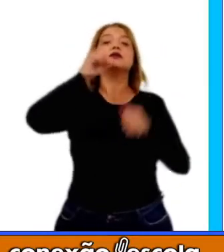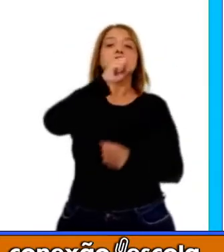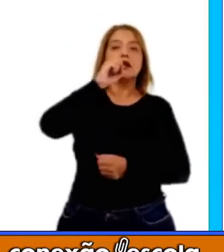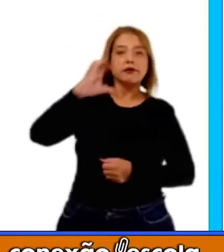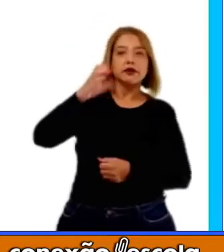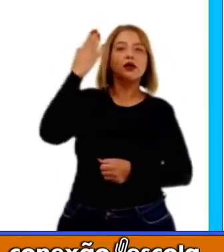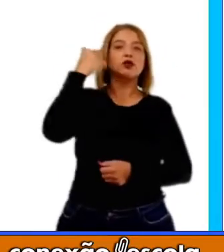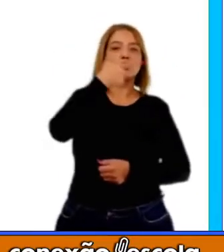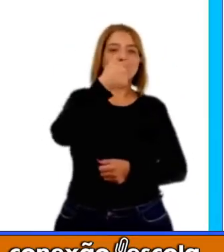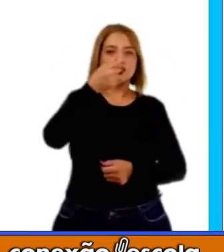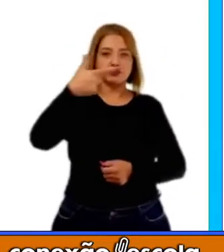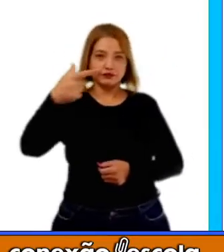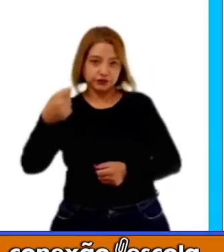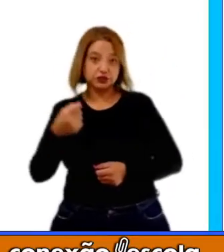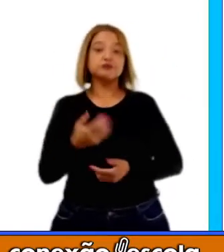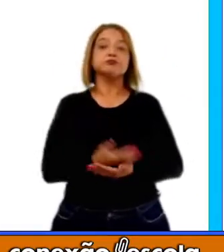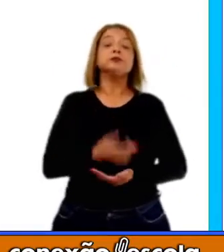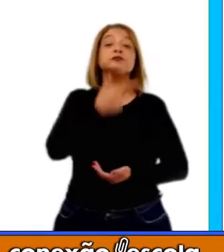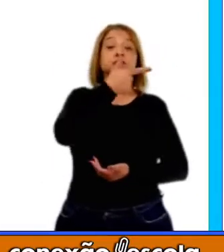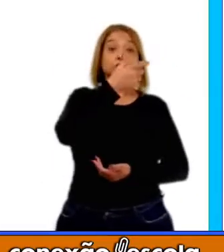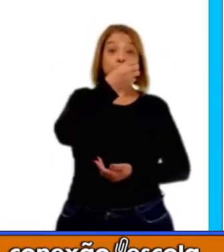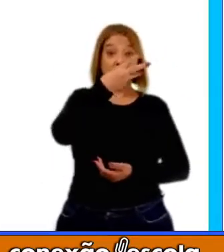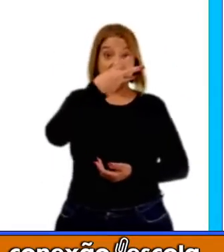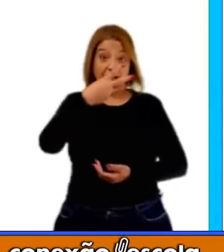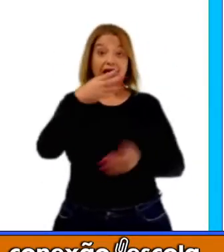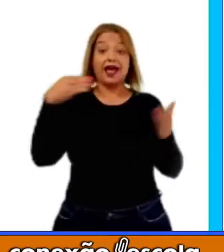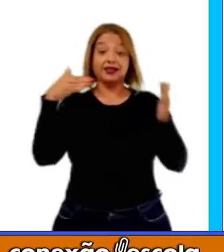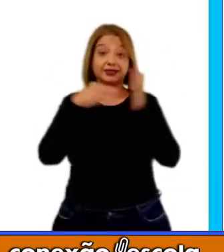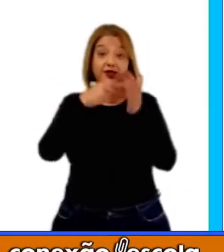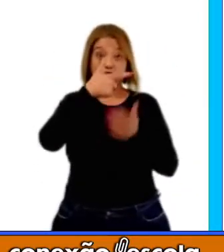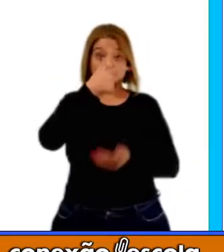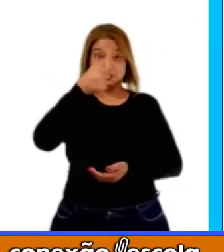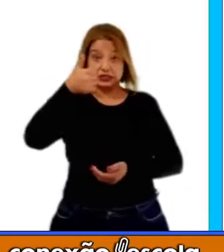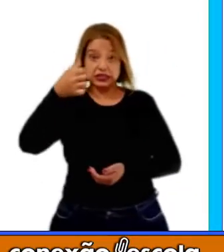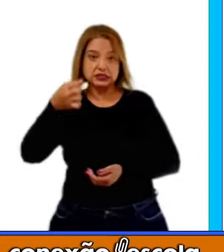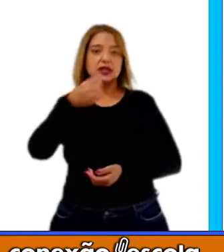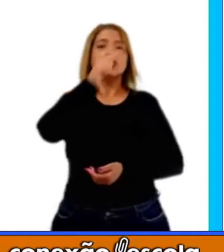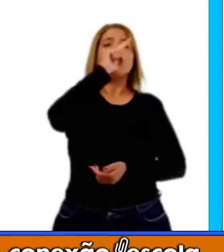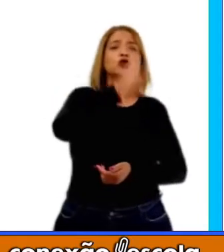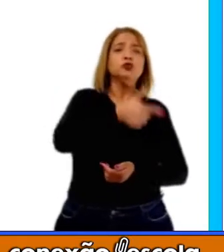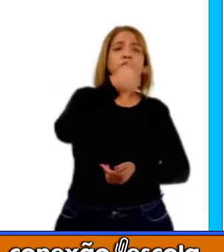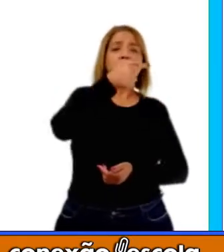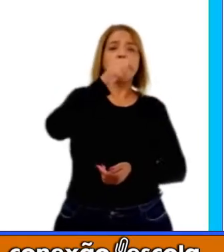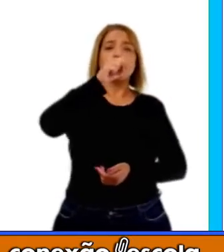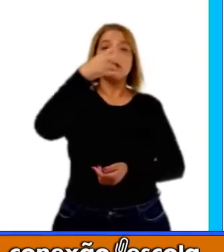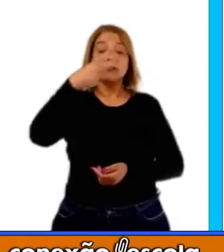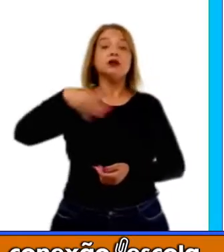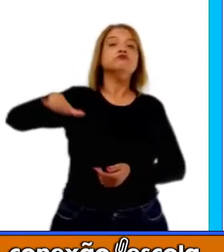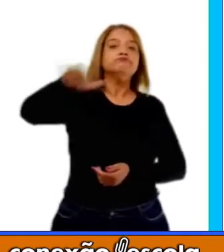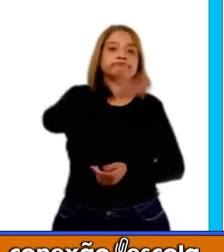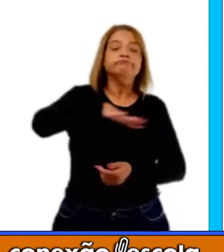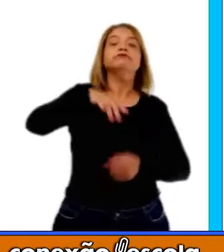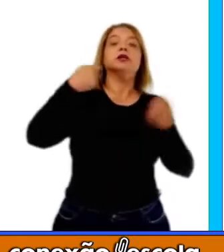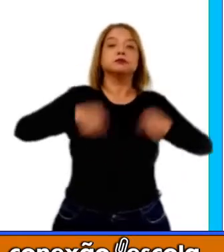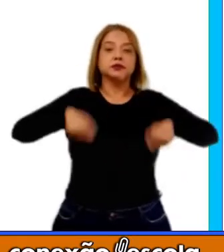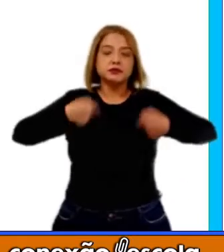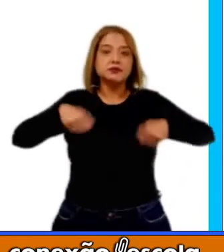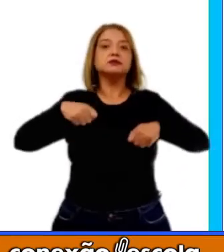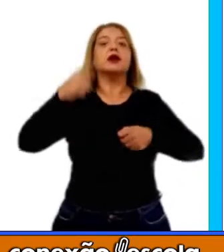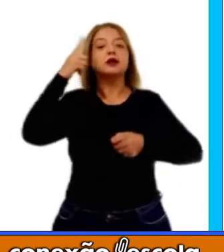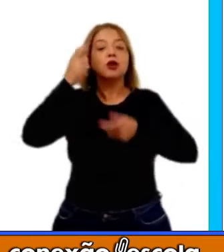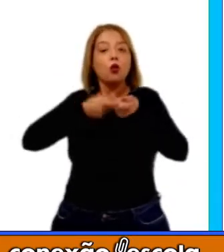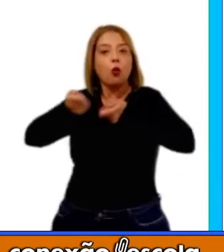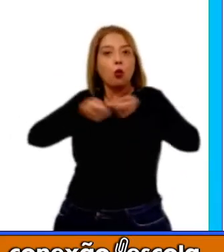Entre 2003 e 2016, mais de 2.700 municípios decretaram situação de emergência ou estado